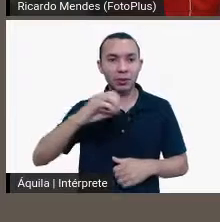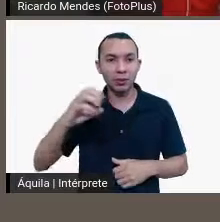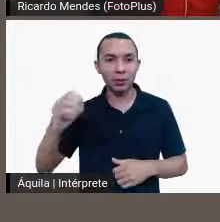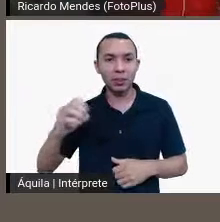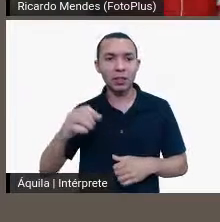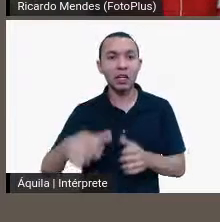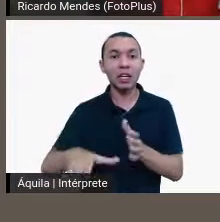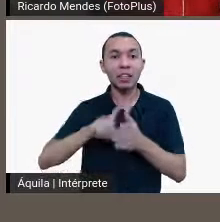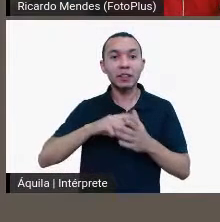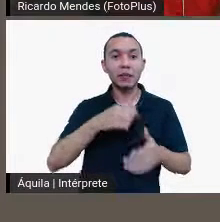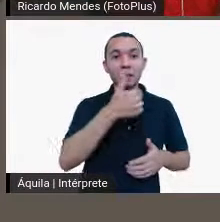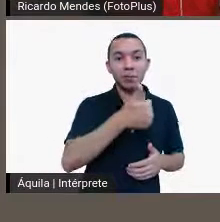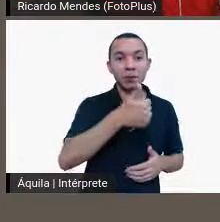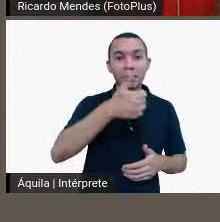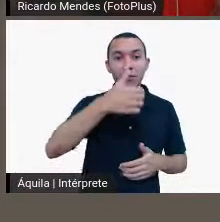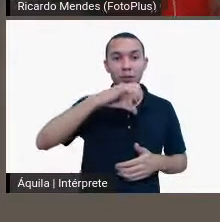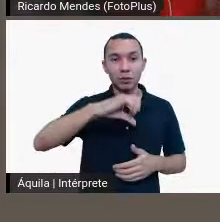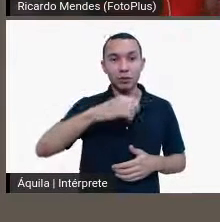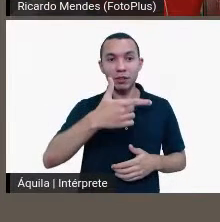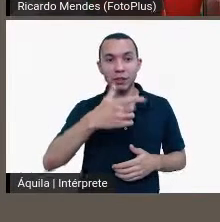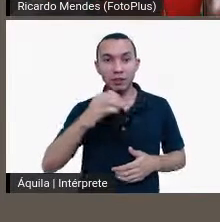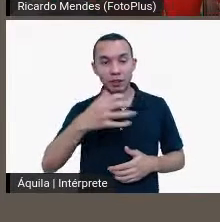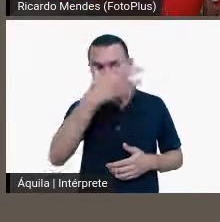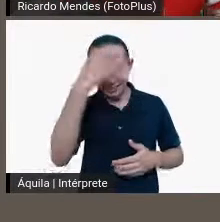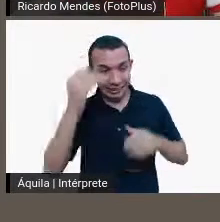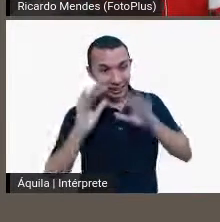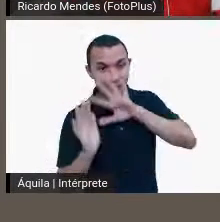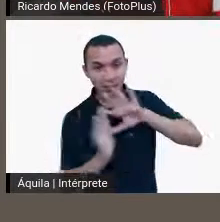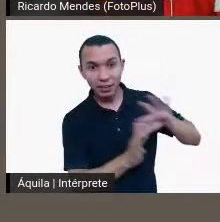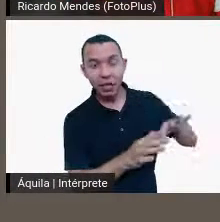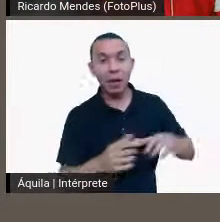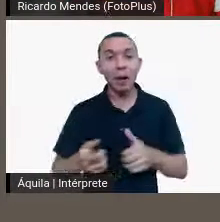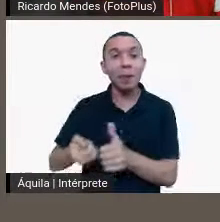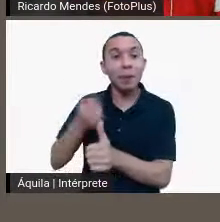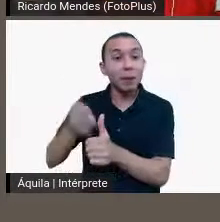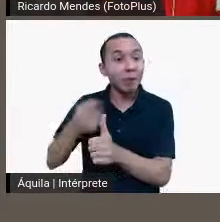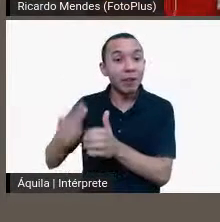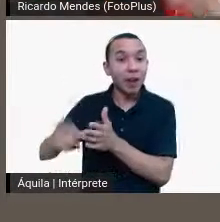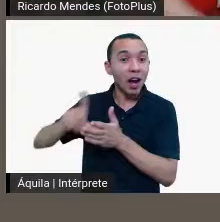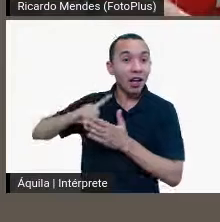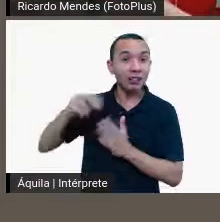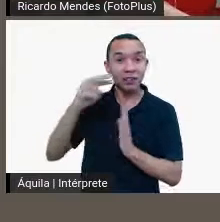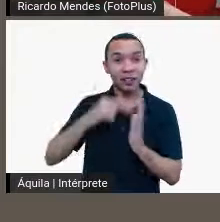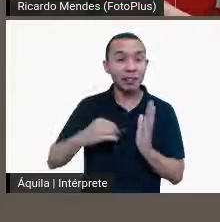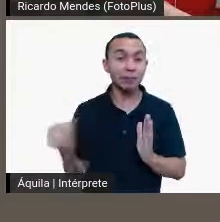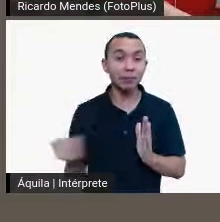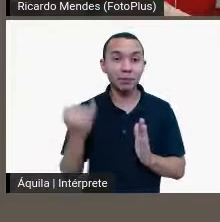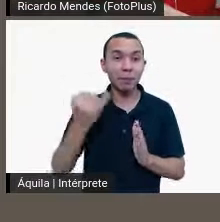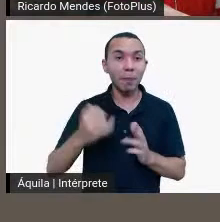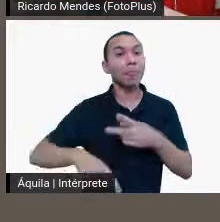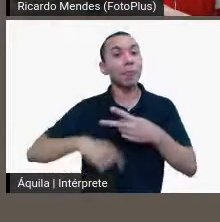década de 20 e o Foto Clube Brasileiro. Vão ler os primeiros, esses são os mais importantes. O segundo, o